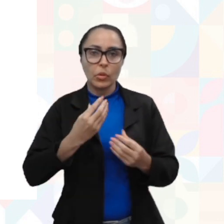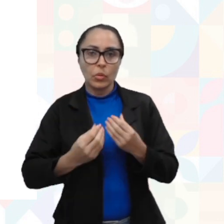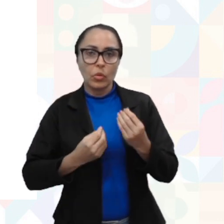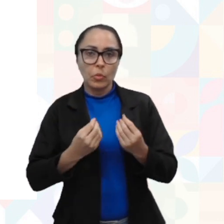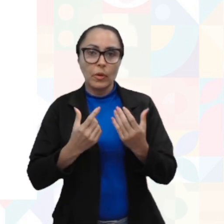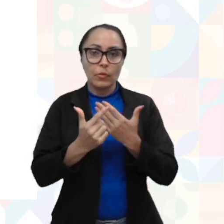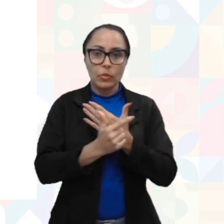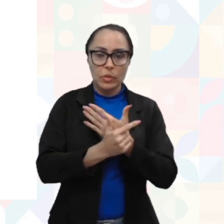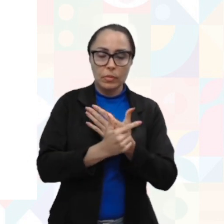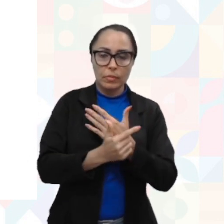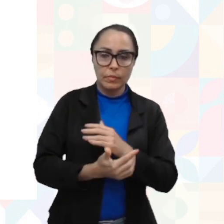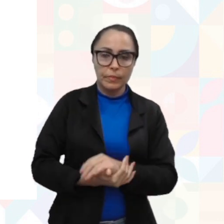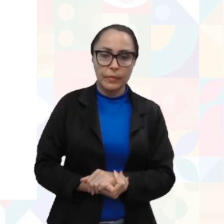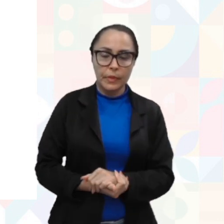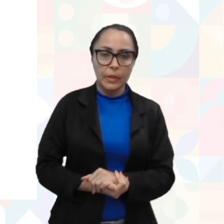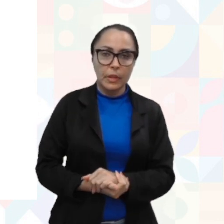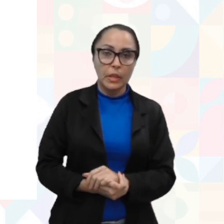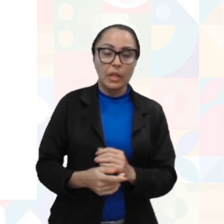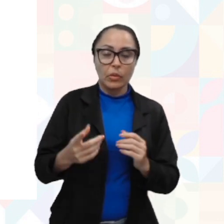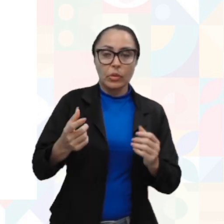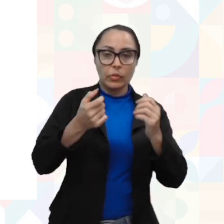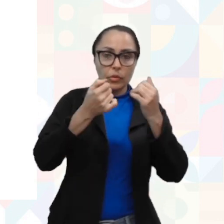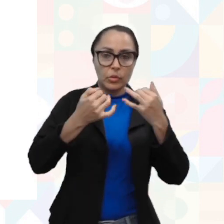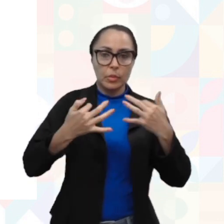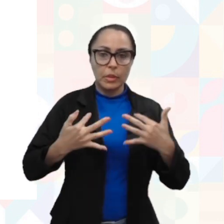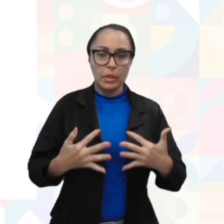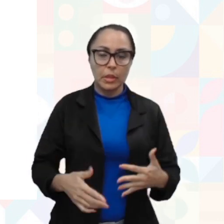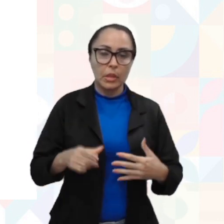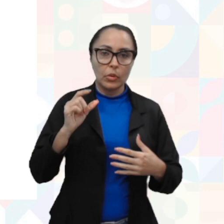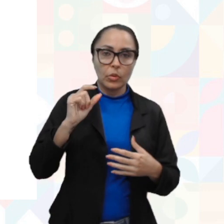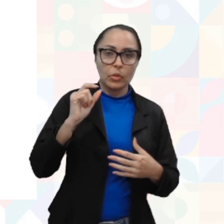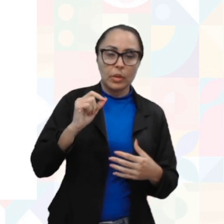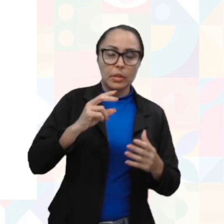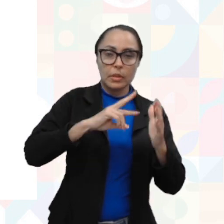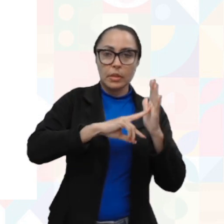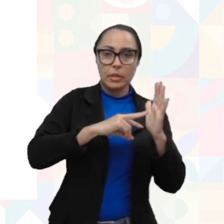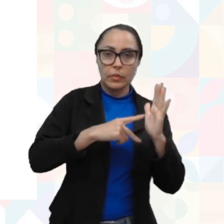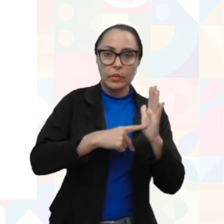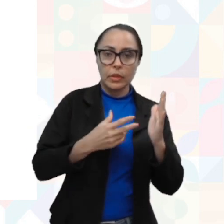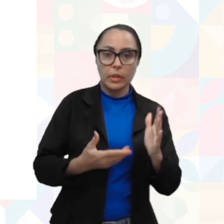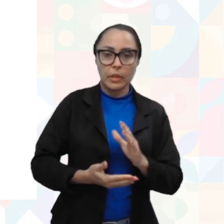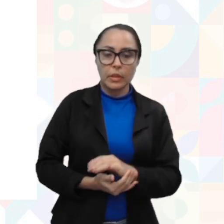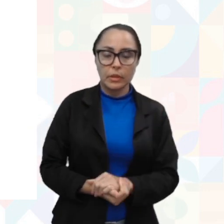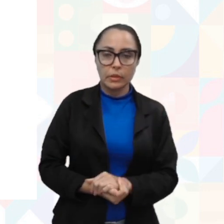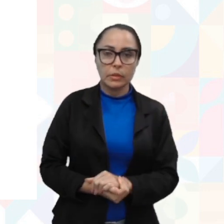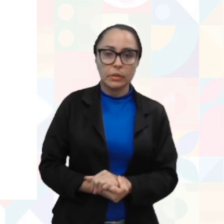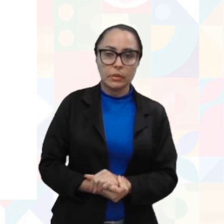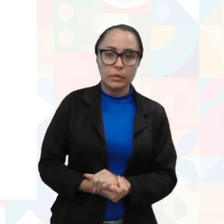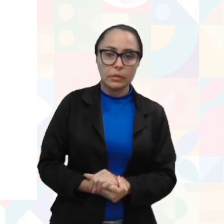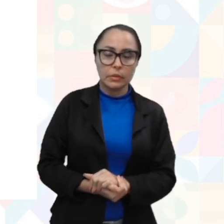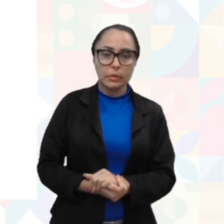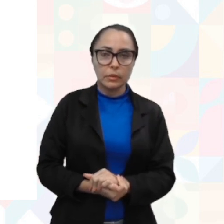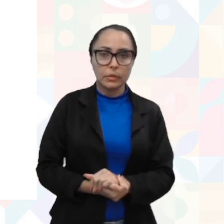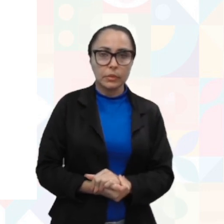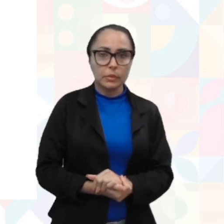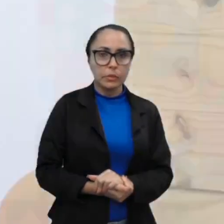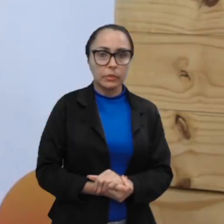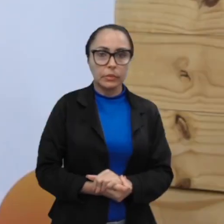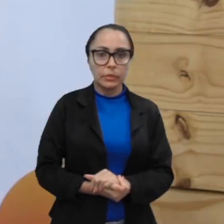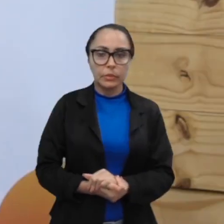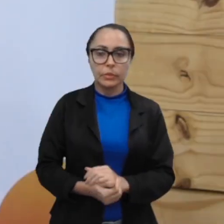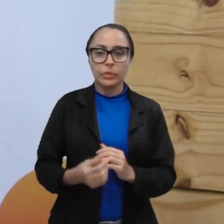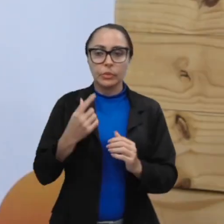da função. E aí eu vou explicar o que é que isso significa, né? A forma em favor da função, a forma segue a função.